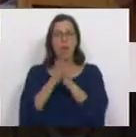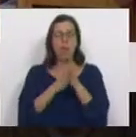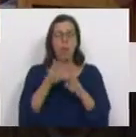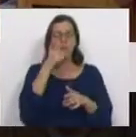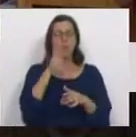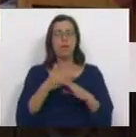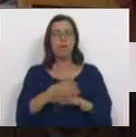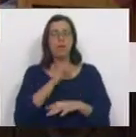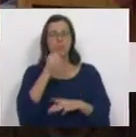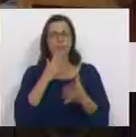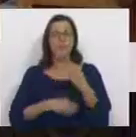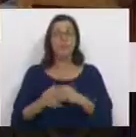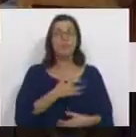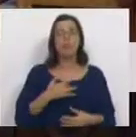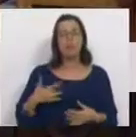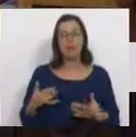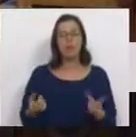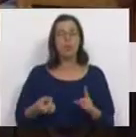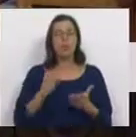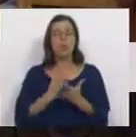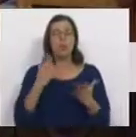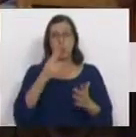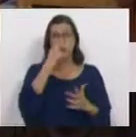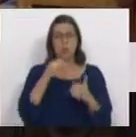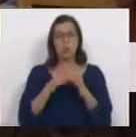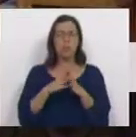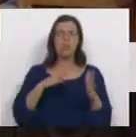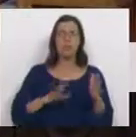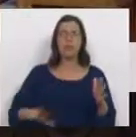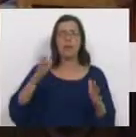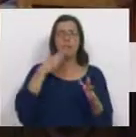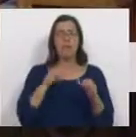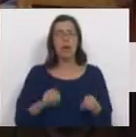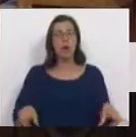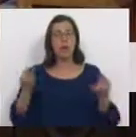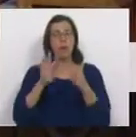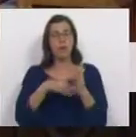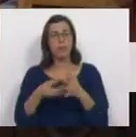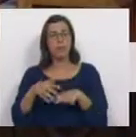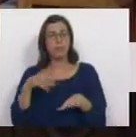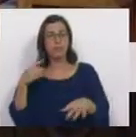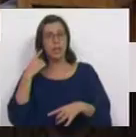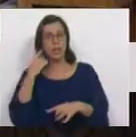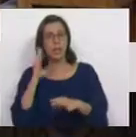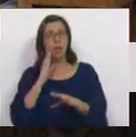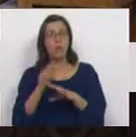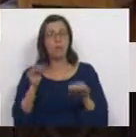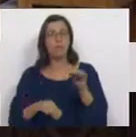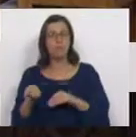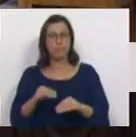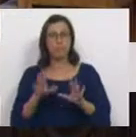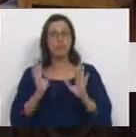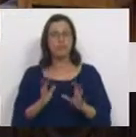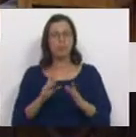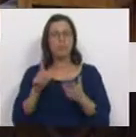acesso das pessoas aos cuidados de saúde, e não foi só em Guimarães, foi em todo o país. Entretanto, o novo quadro parlamentar saído das últimas eleições